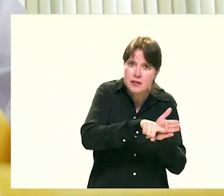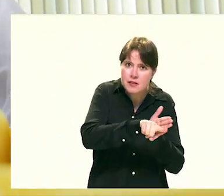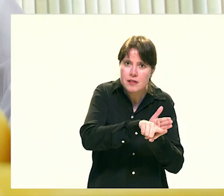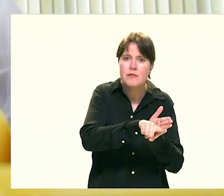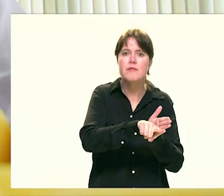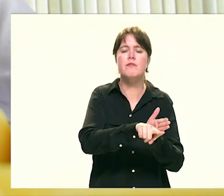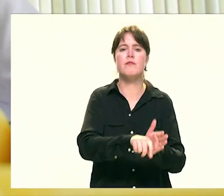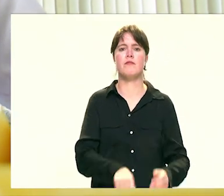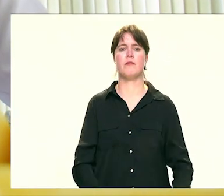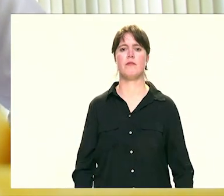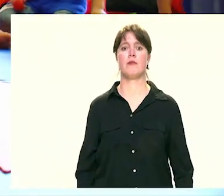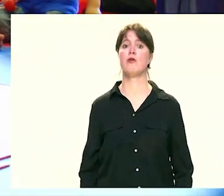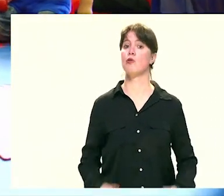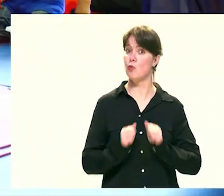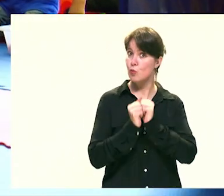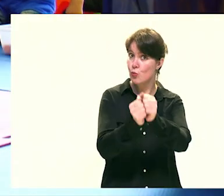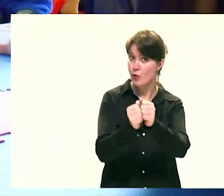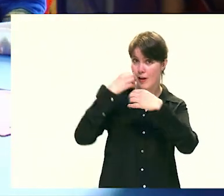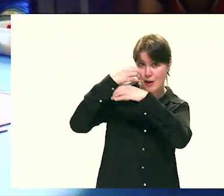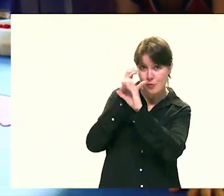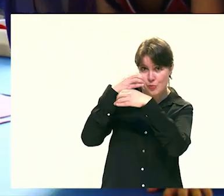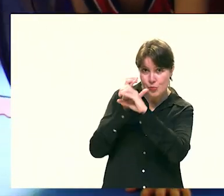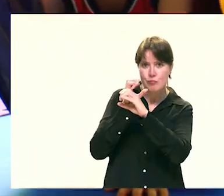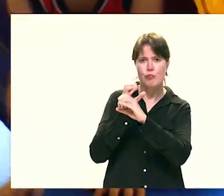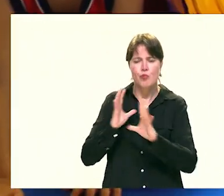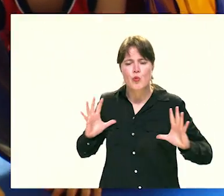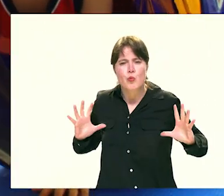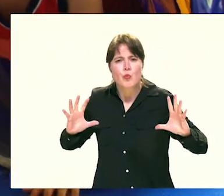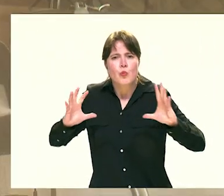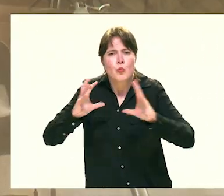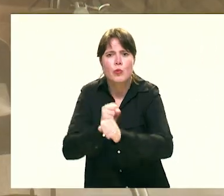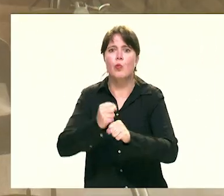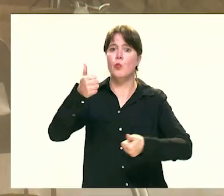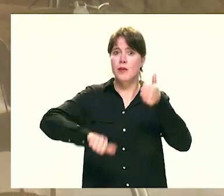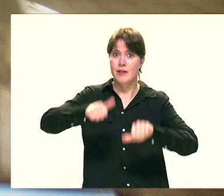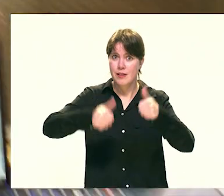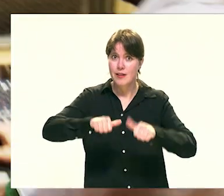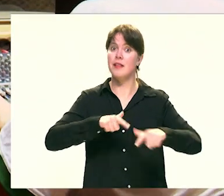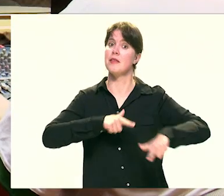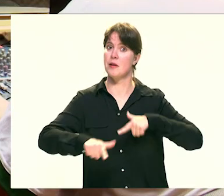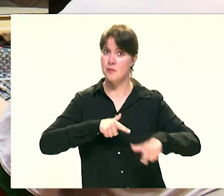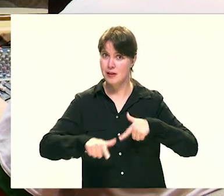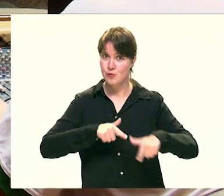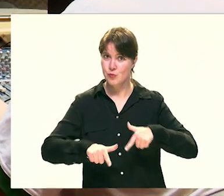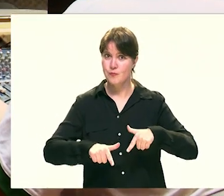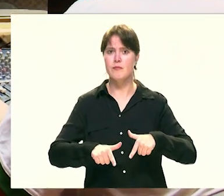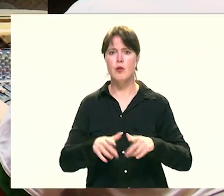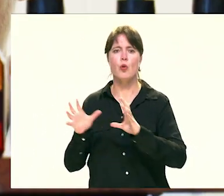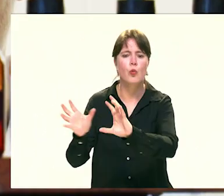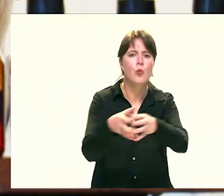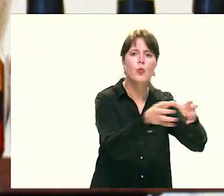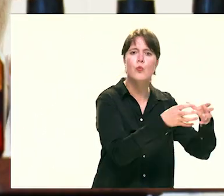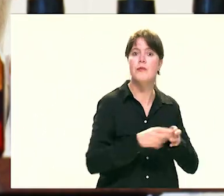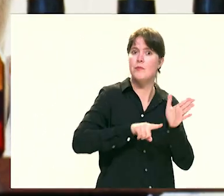e viabilizando a eficácia dos resultados das pesquisas. Junto aos laboratórios e somando a qualidade dos